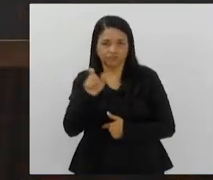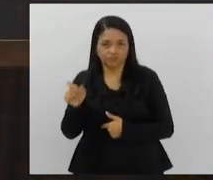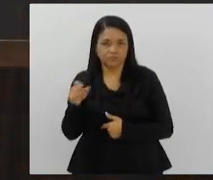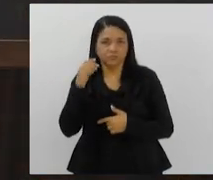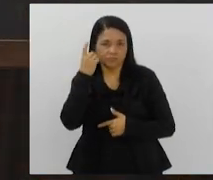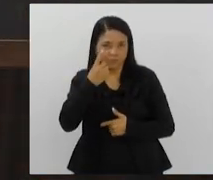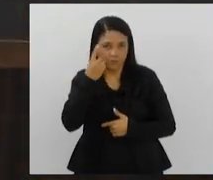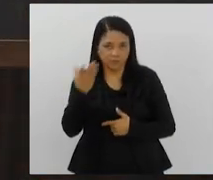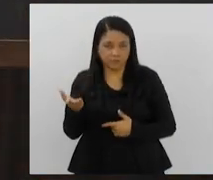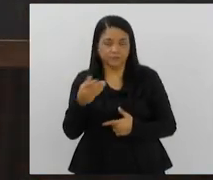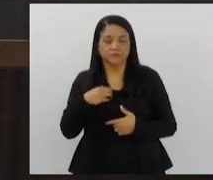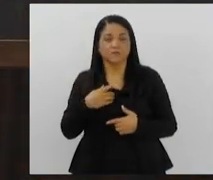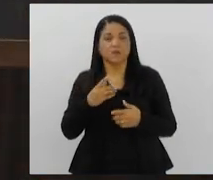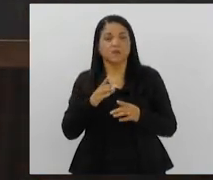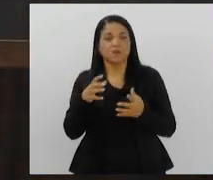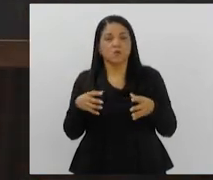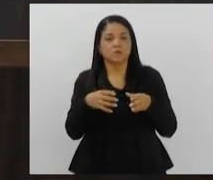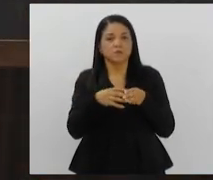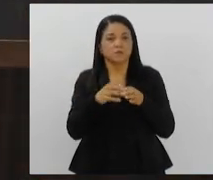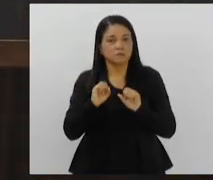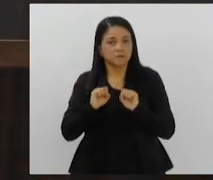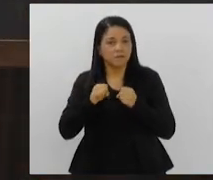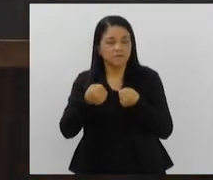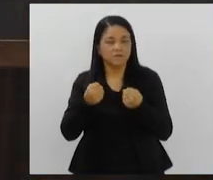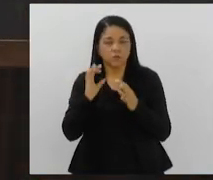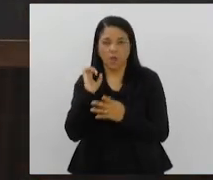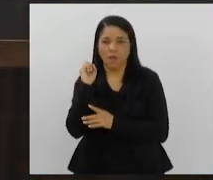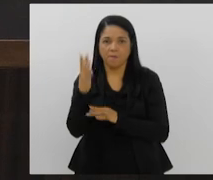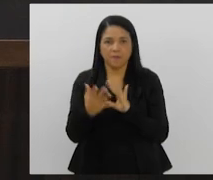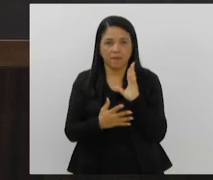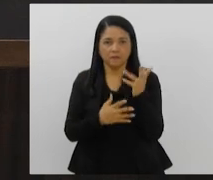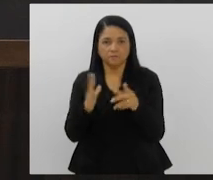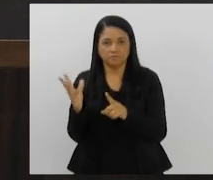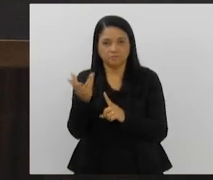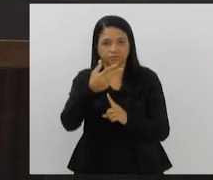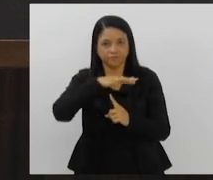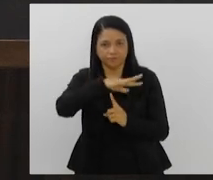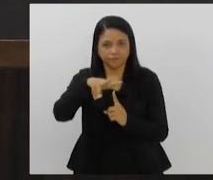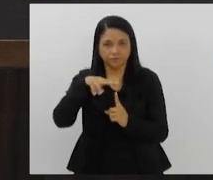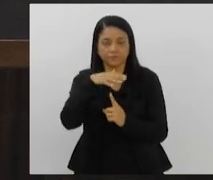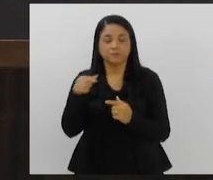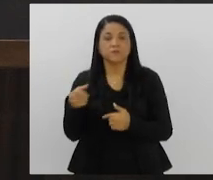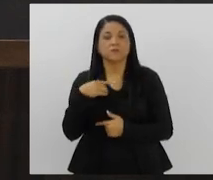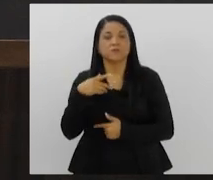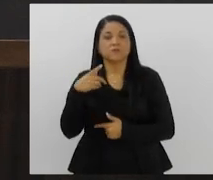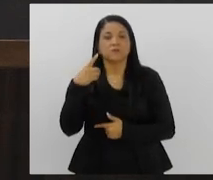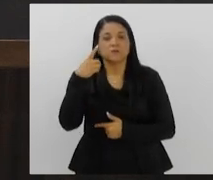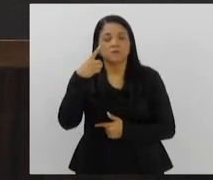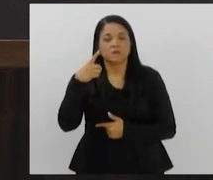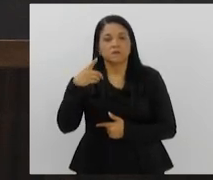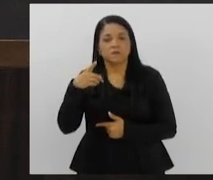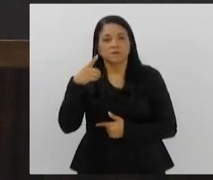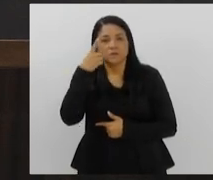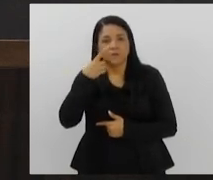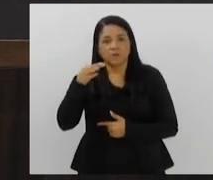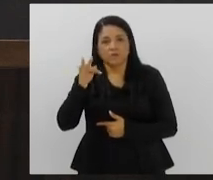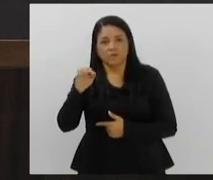Pela Comissão de Defesa do Meio Ambiente, deputado Jorge Felipe Neto, deputado Filipinho Raves.